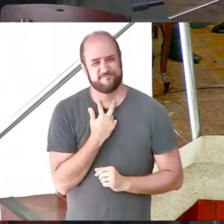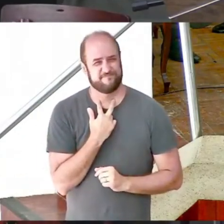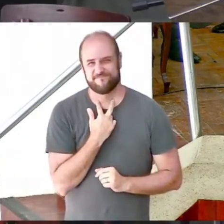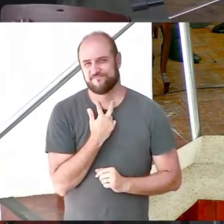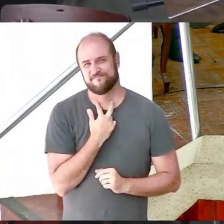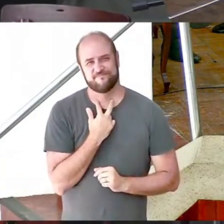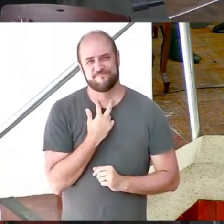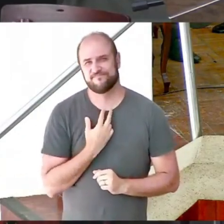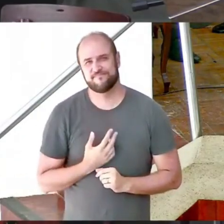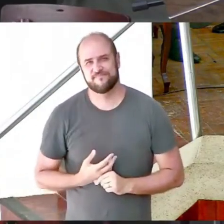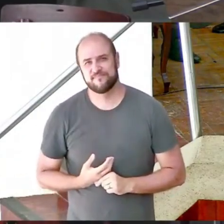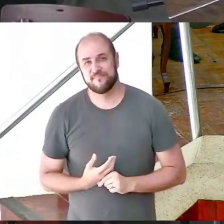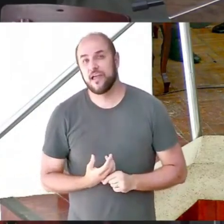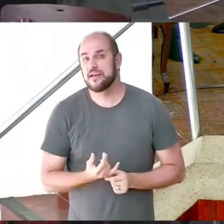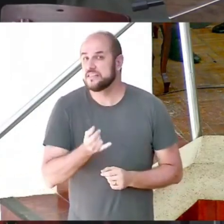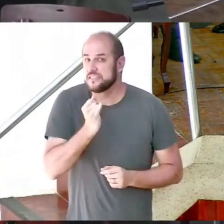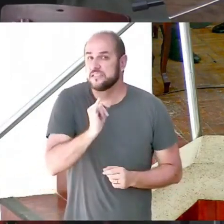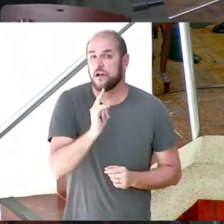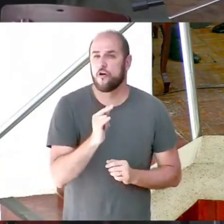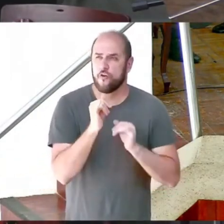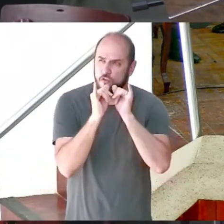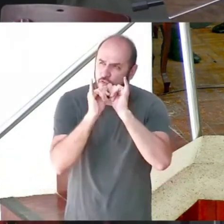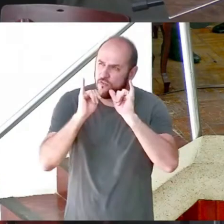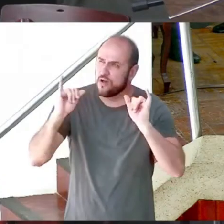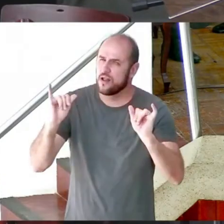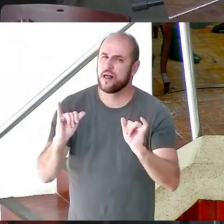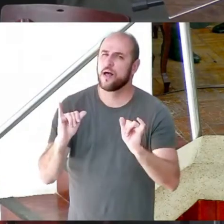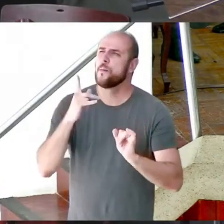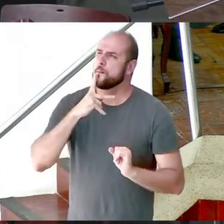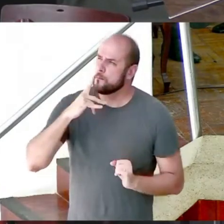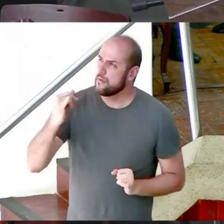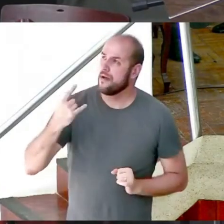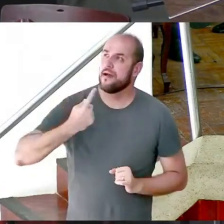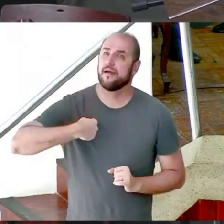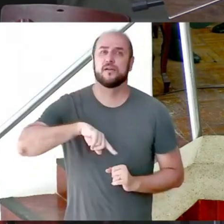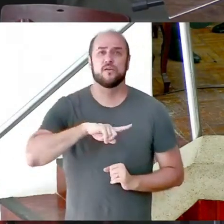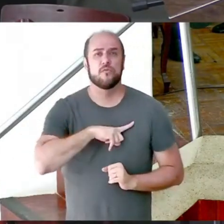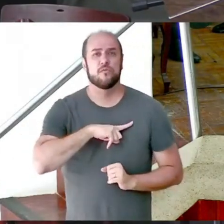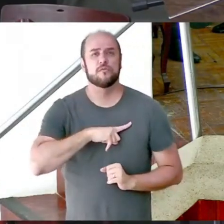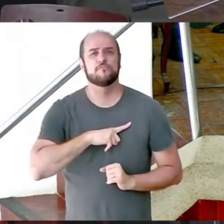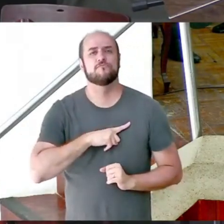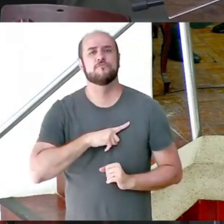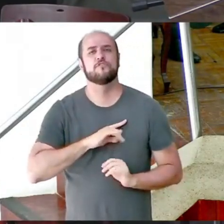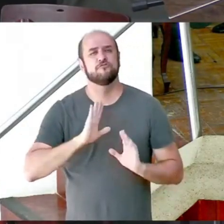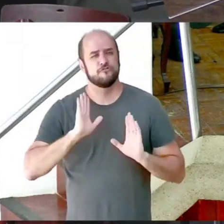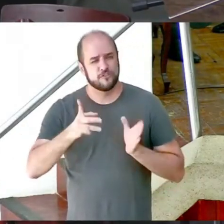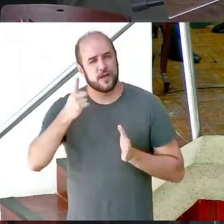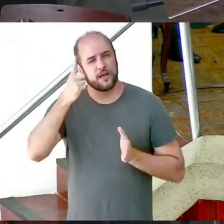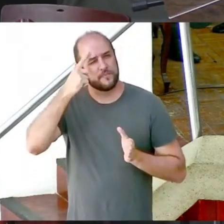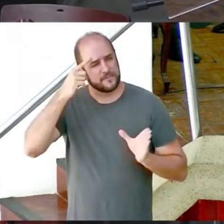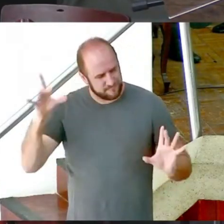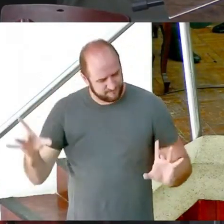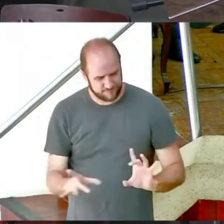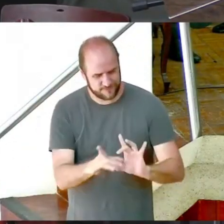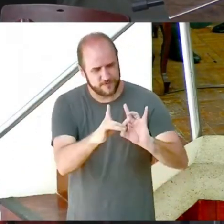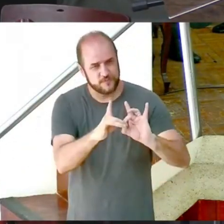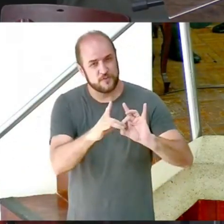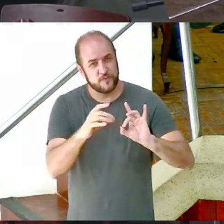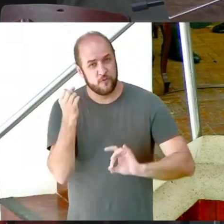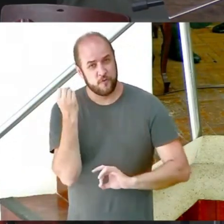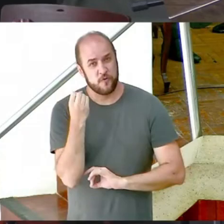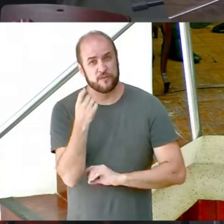Ao orar a oração do Pai Nosso, estamos nos envolvendo com a obra missionária. Isto é um